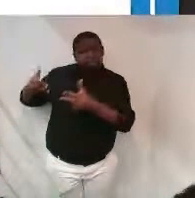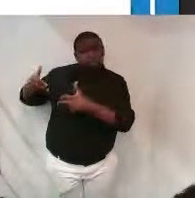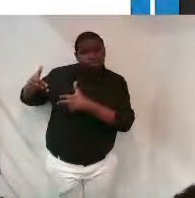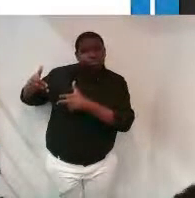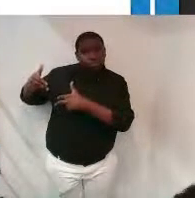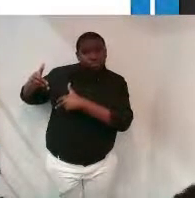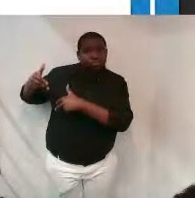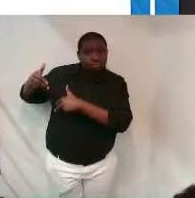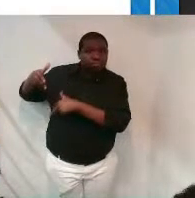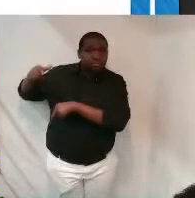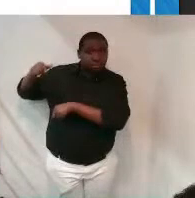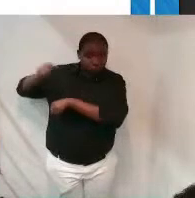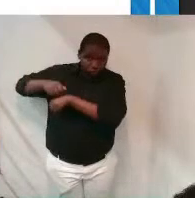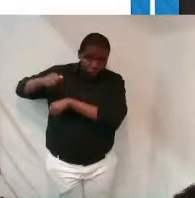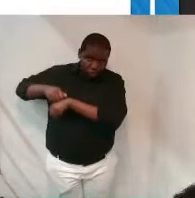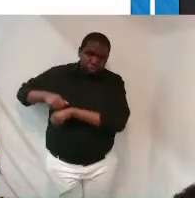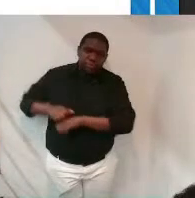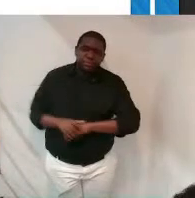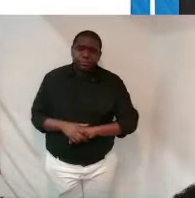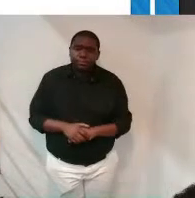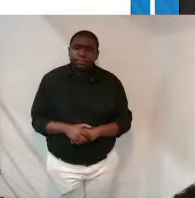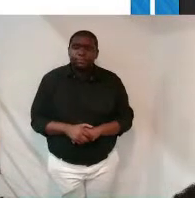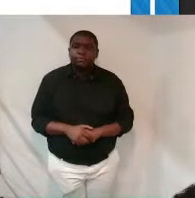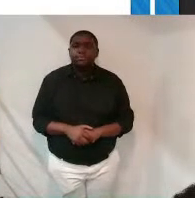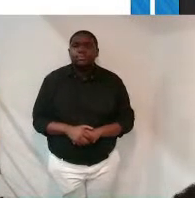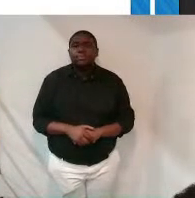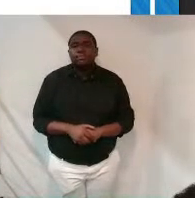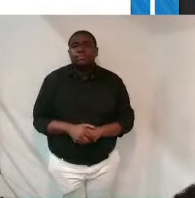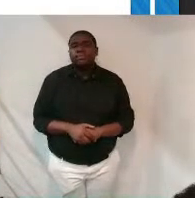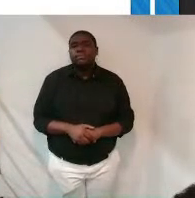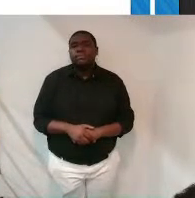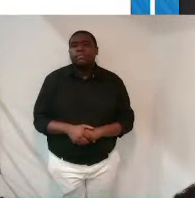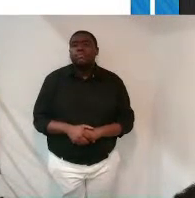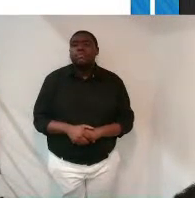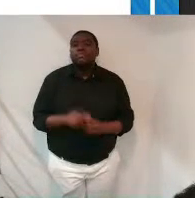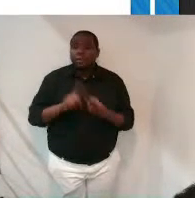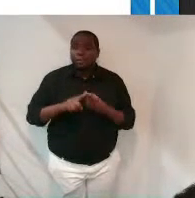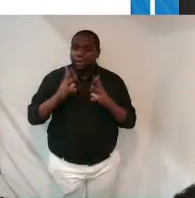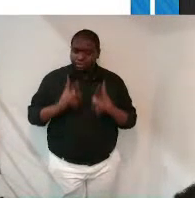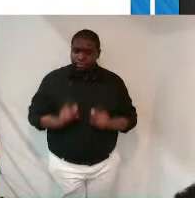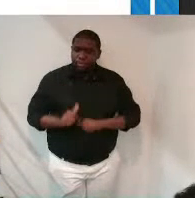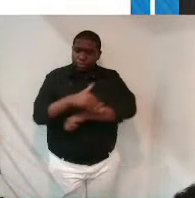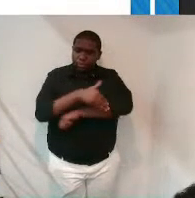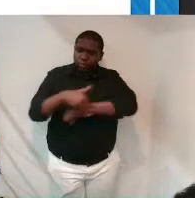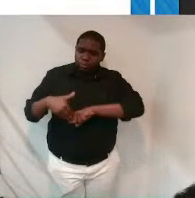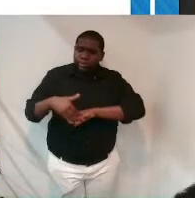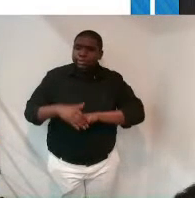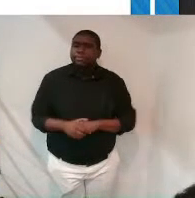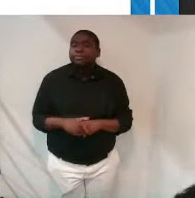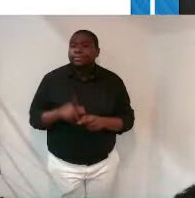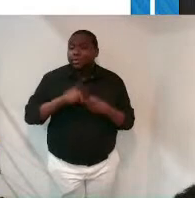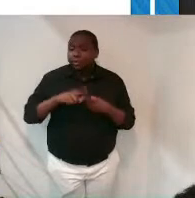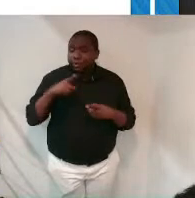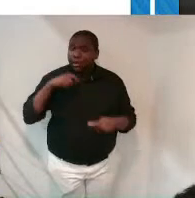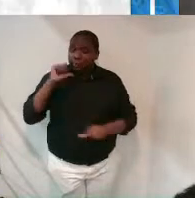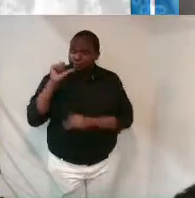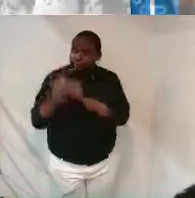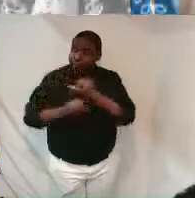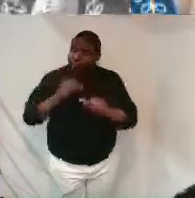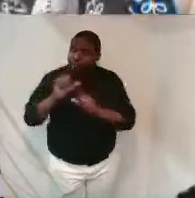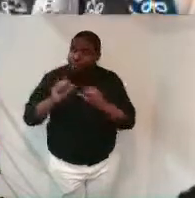Nós temos, já por esse marco também, com essas significativas mudanças,